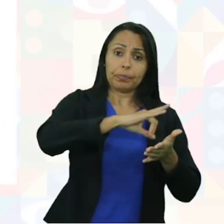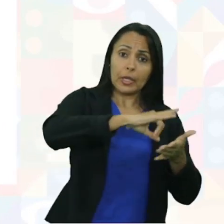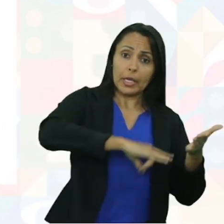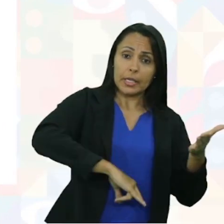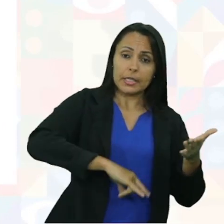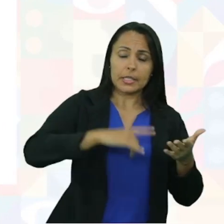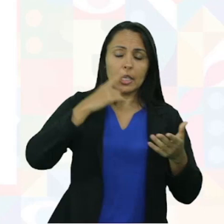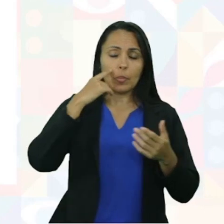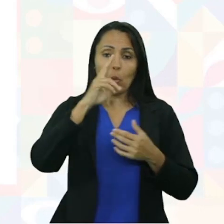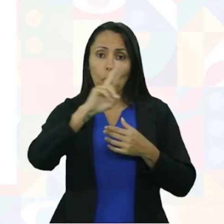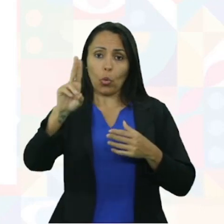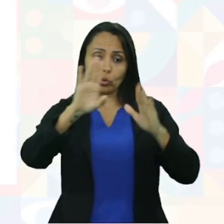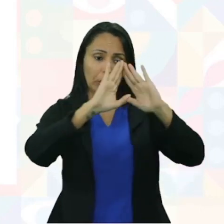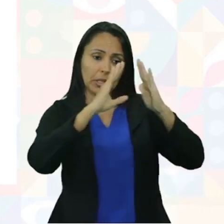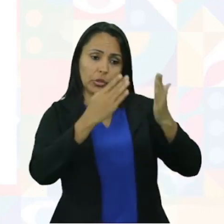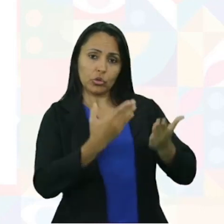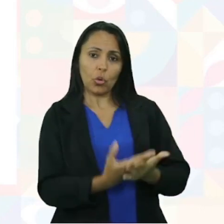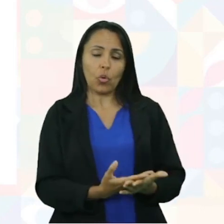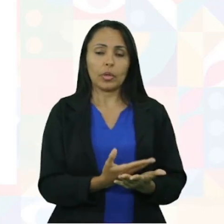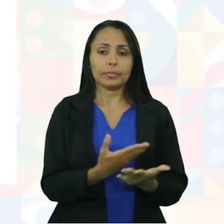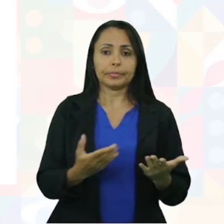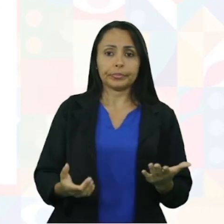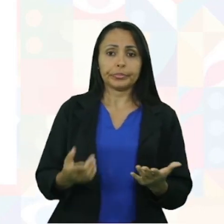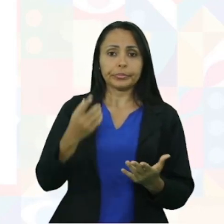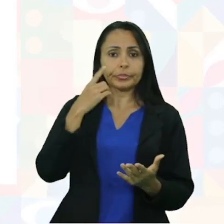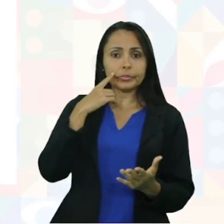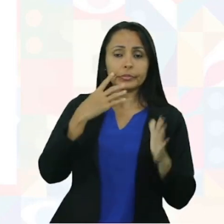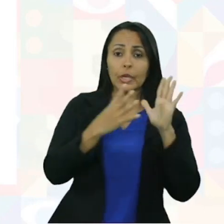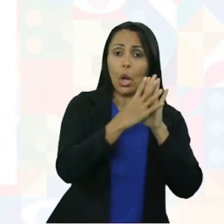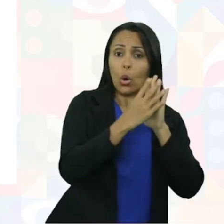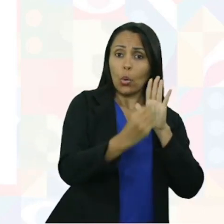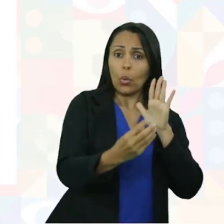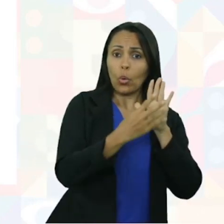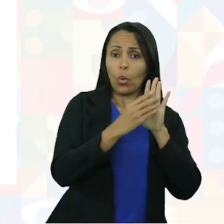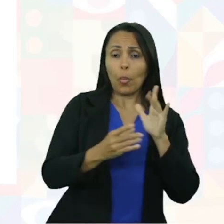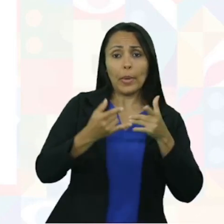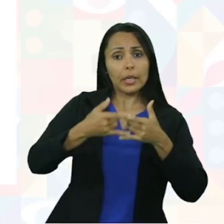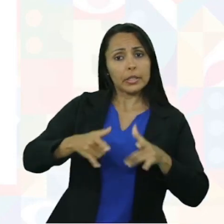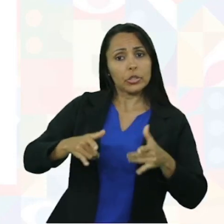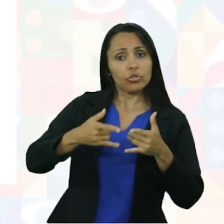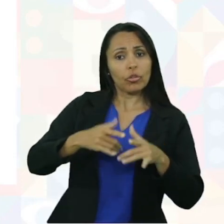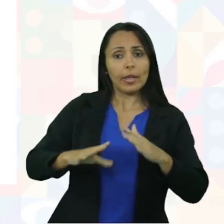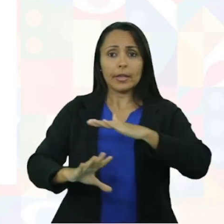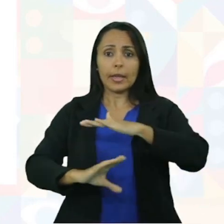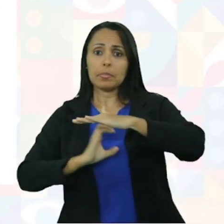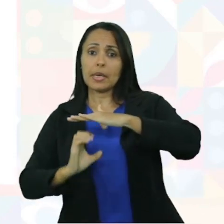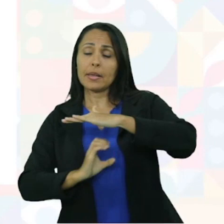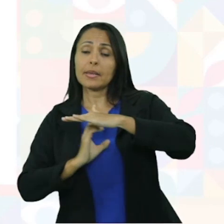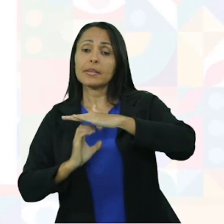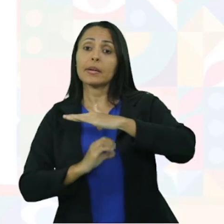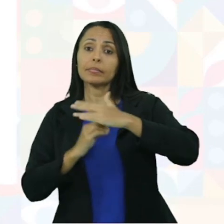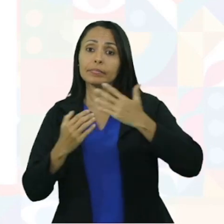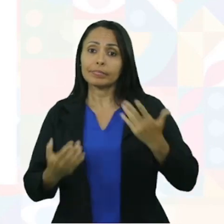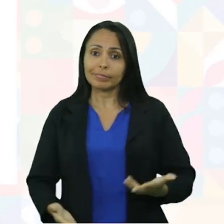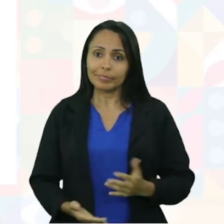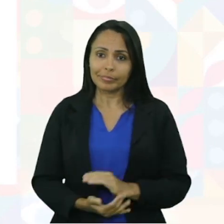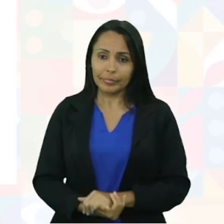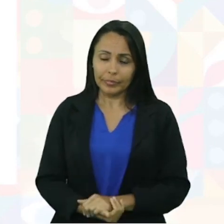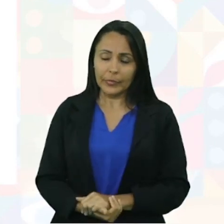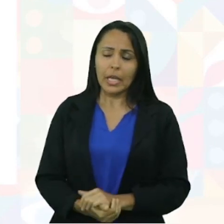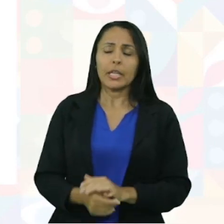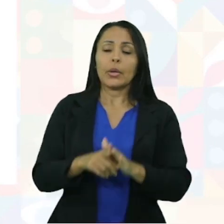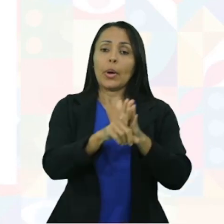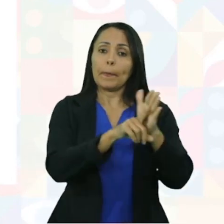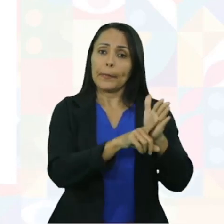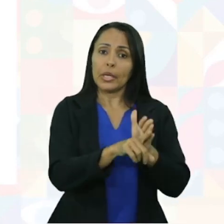devidamente atestada, cópia do cheque nominal à empresa, que paga a empresa, ao fornecedor, planilha da pesquisa de preço,